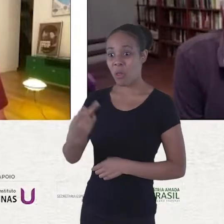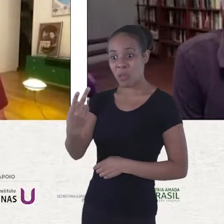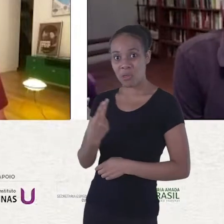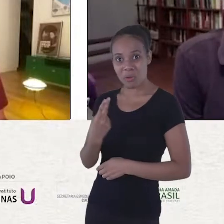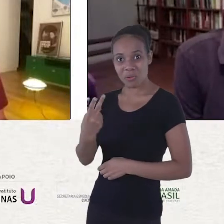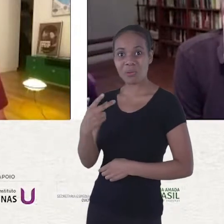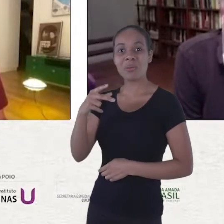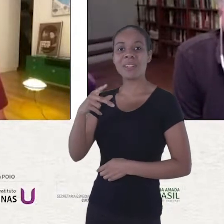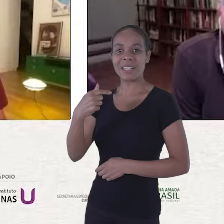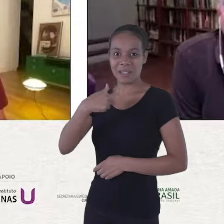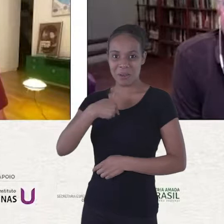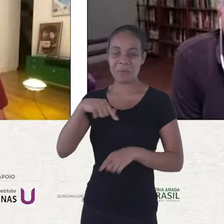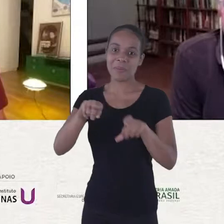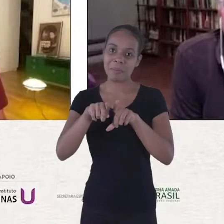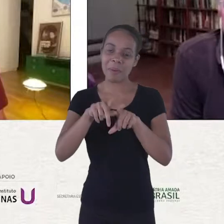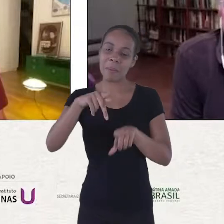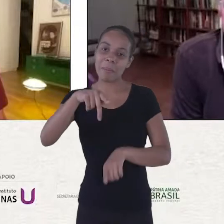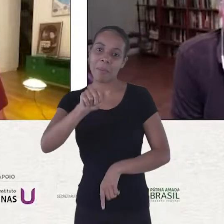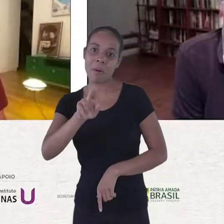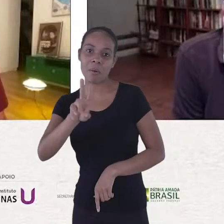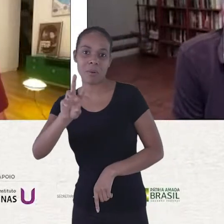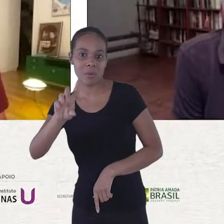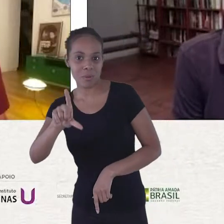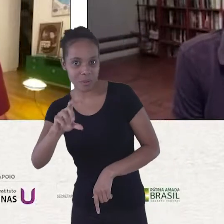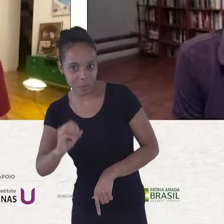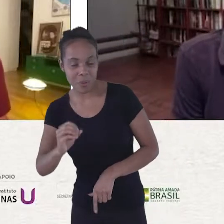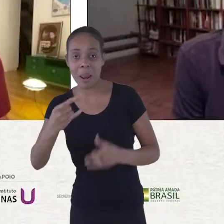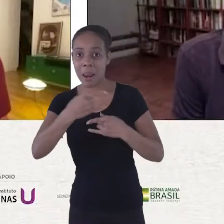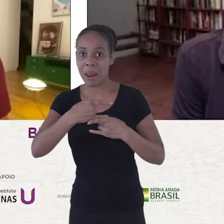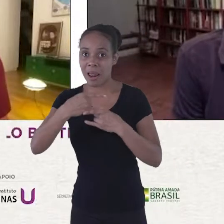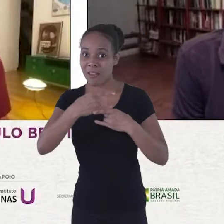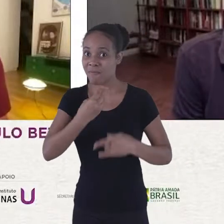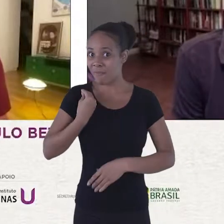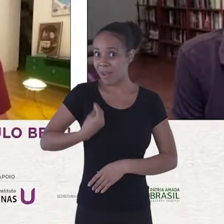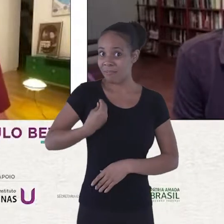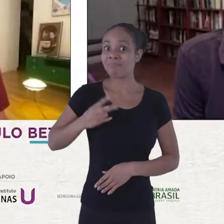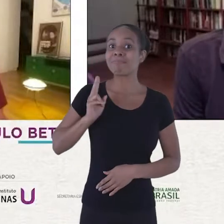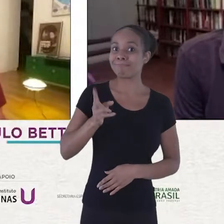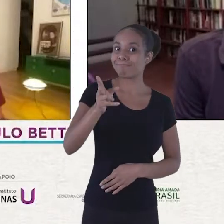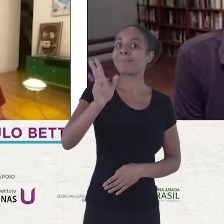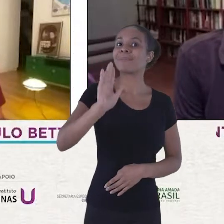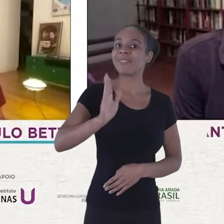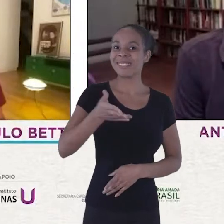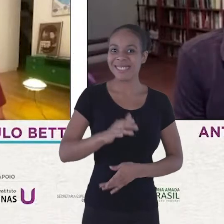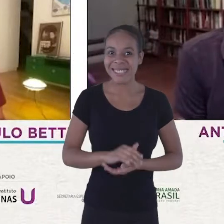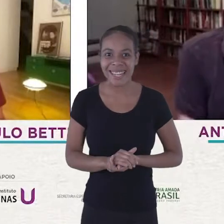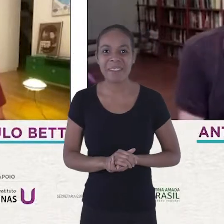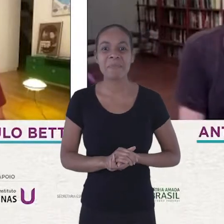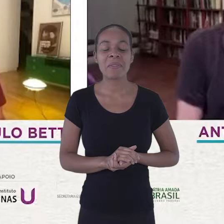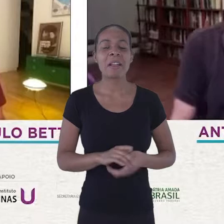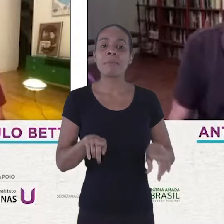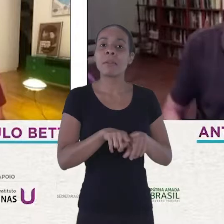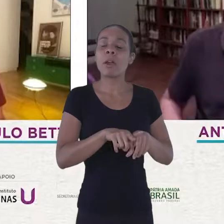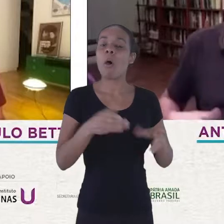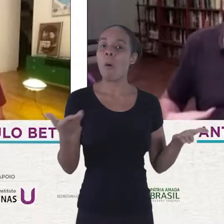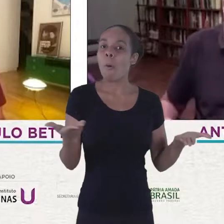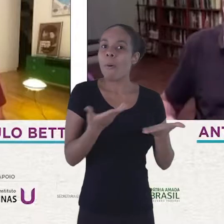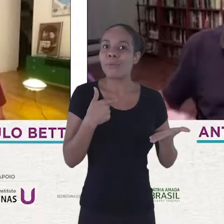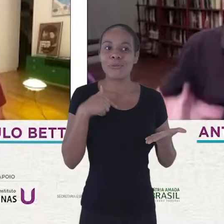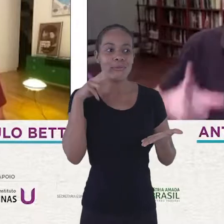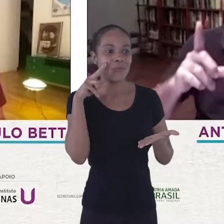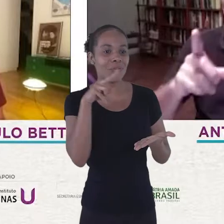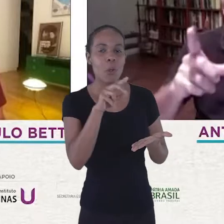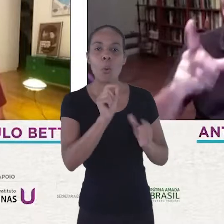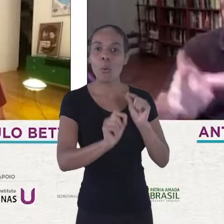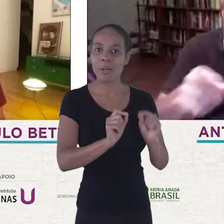né? E é um prazer enorme estar mesmo por aqui. Eu vi hoje que o Stepan, assim como eu e o Paulo,